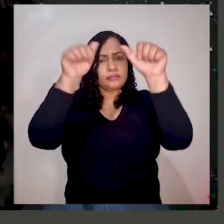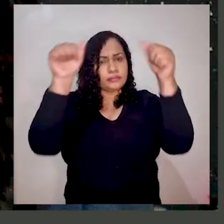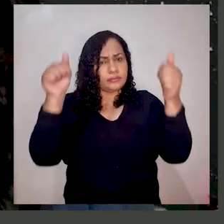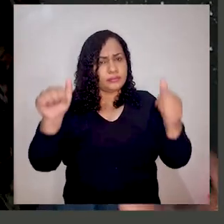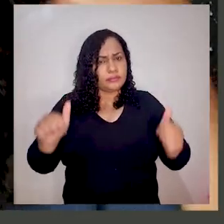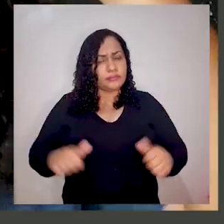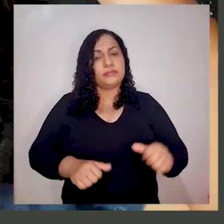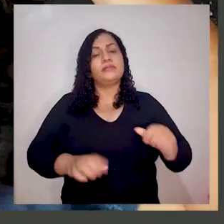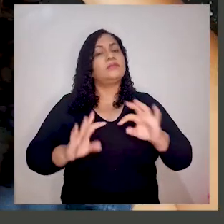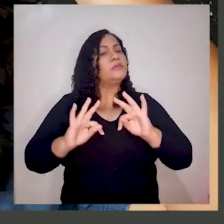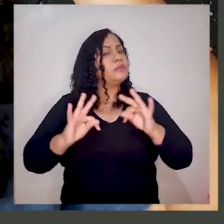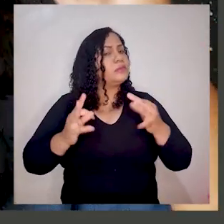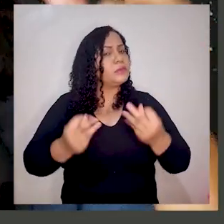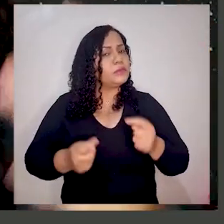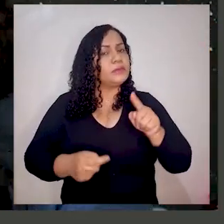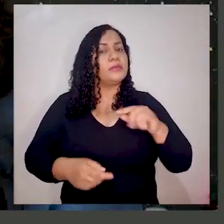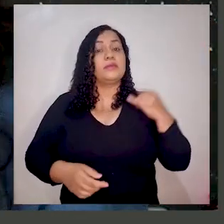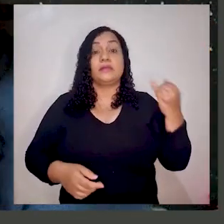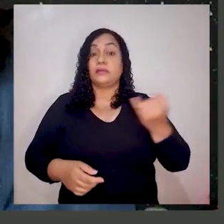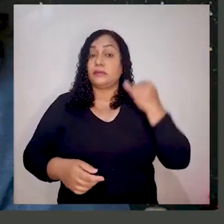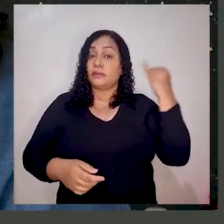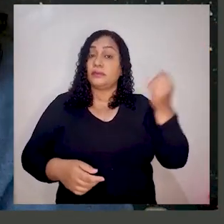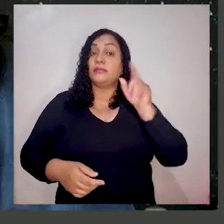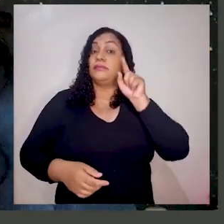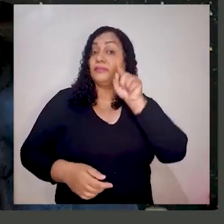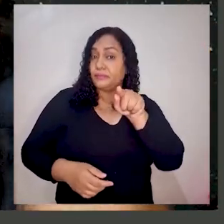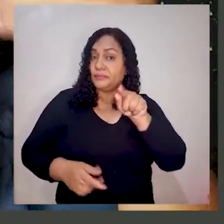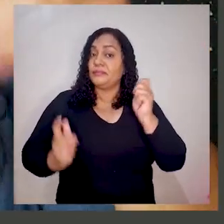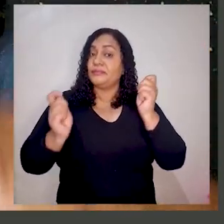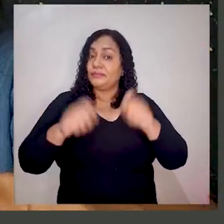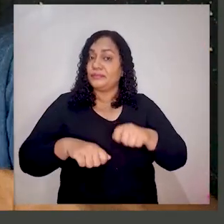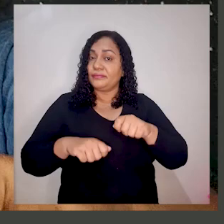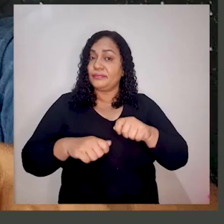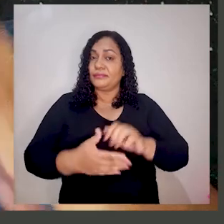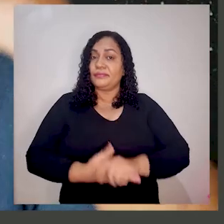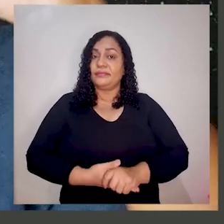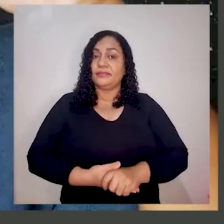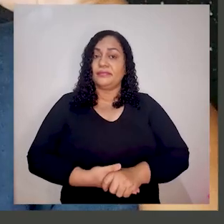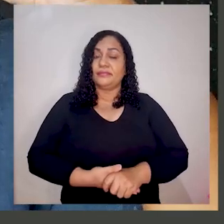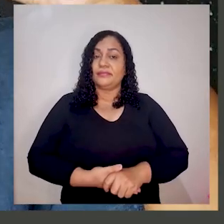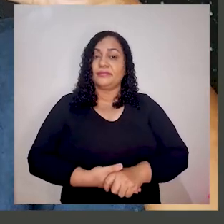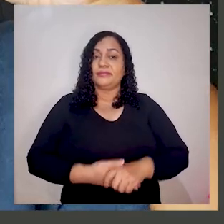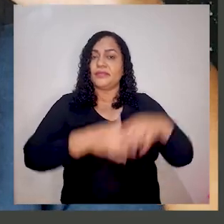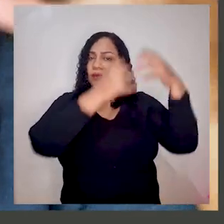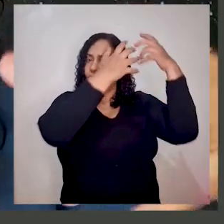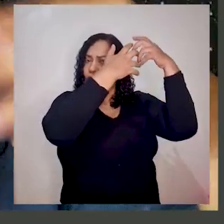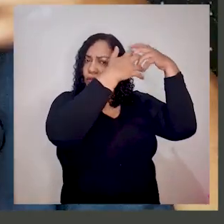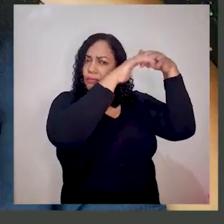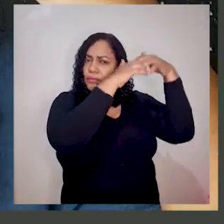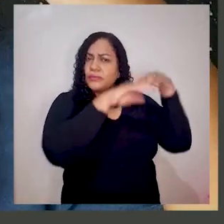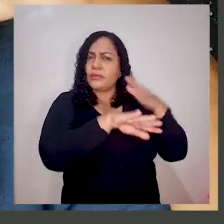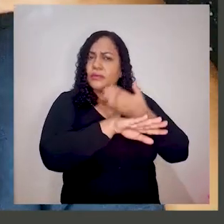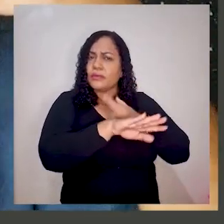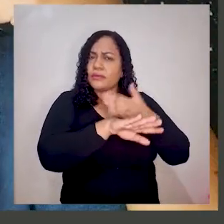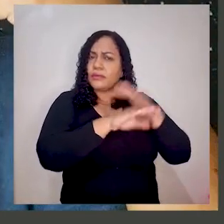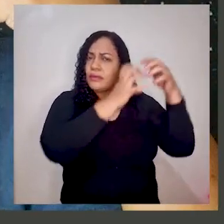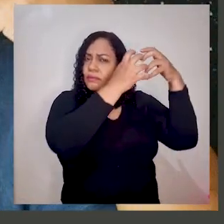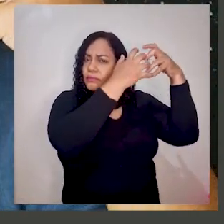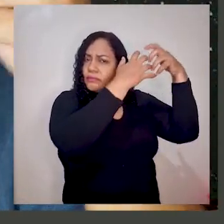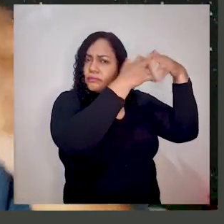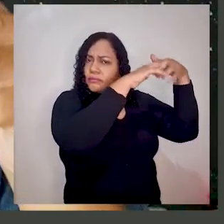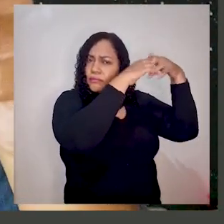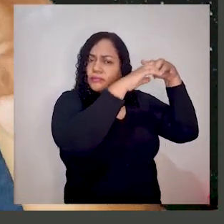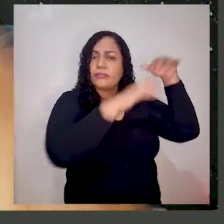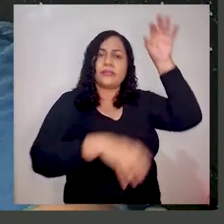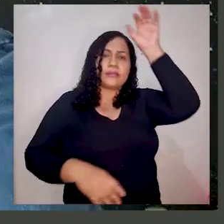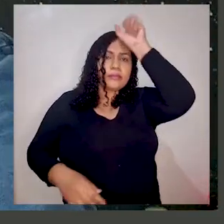mapas cartográficos, tudo isso é bem relevante para que você possa fazer o seu cérebro, treinar o seu